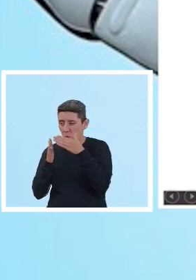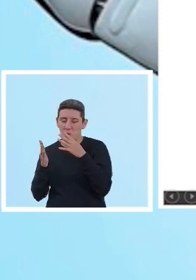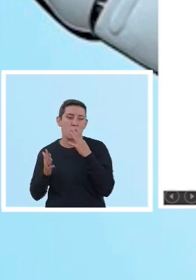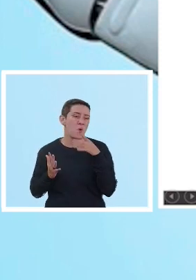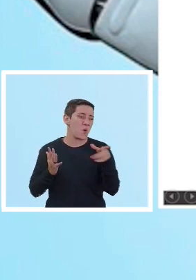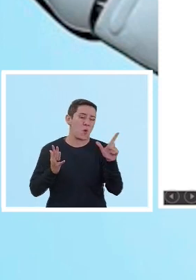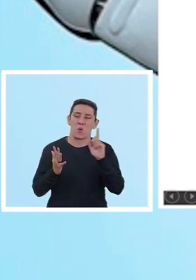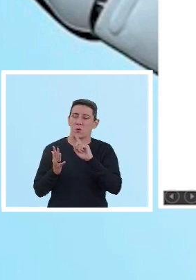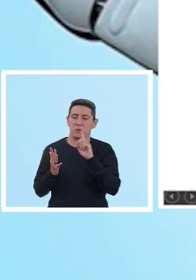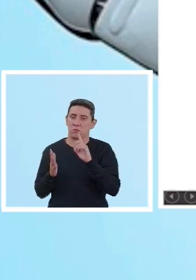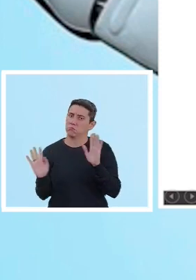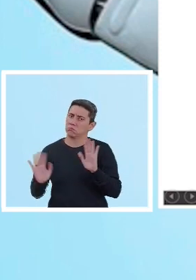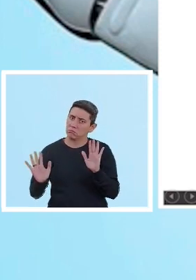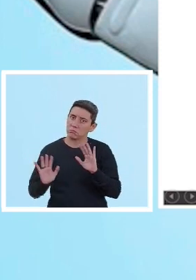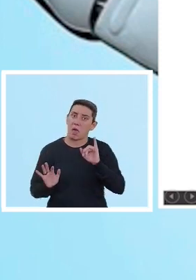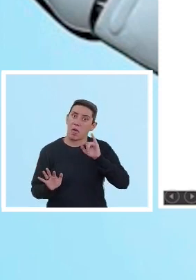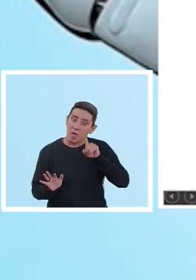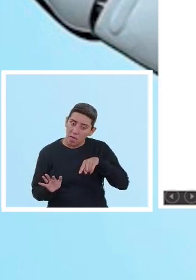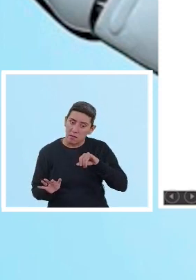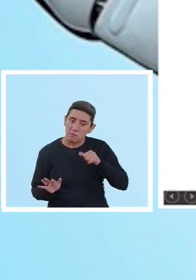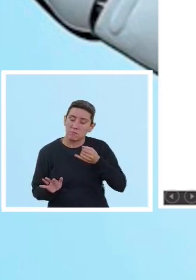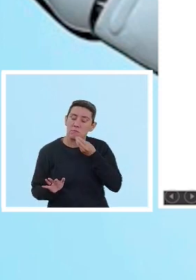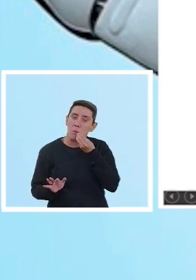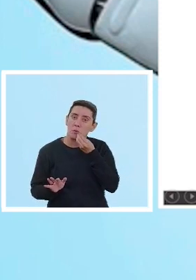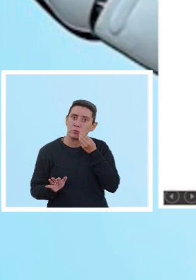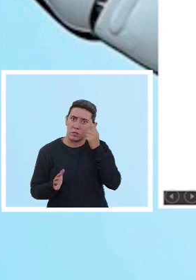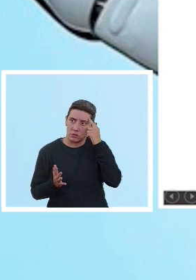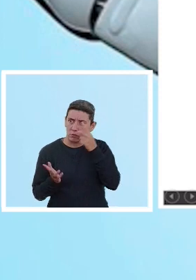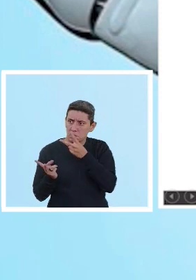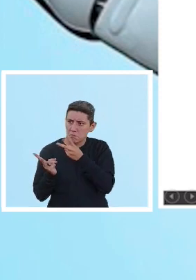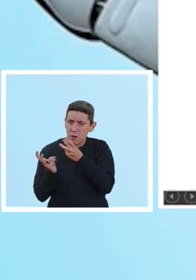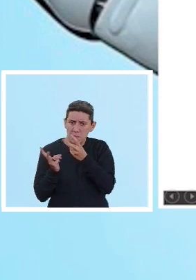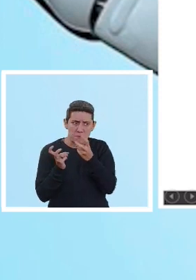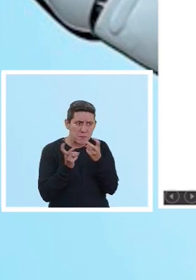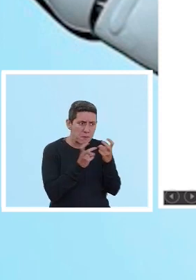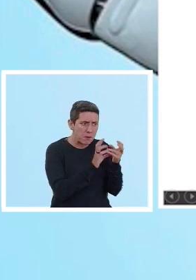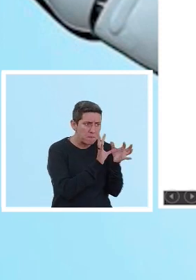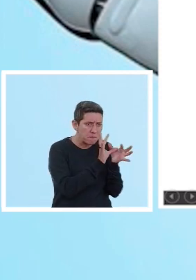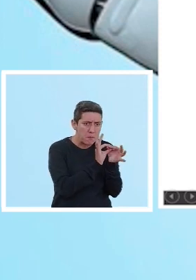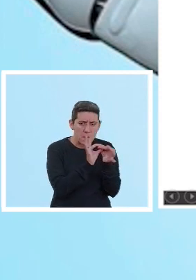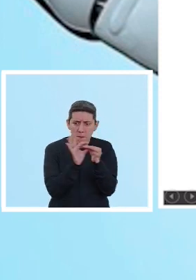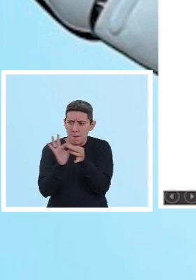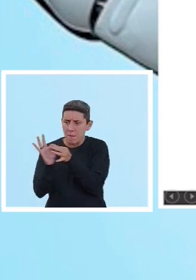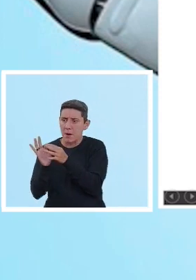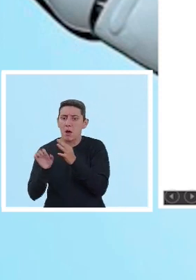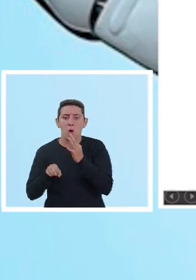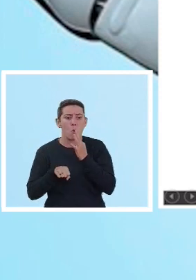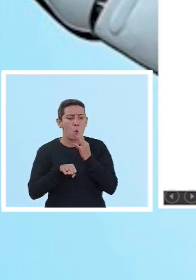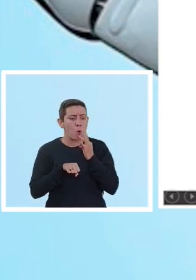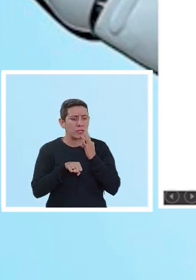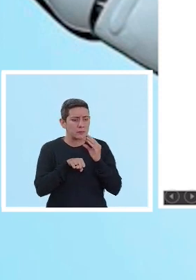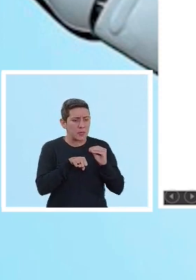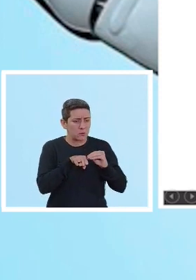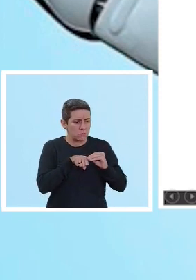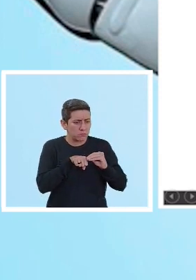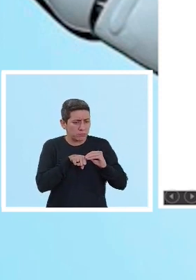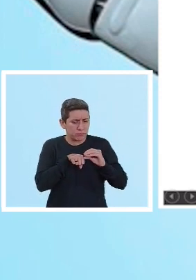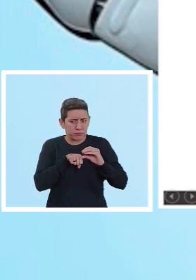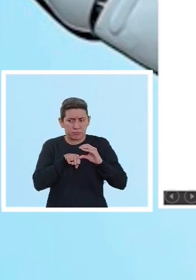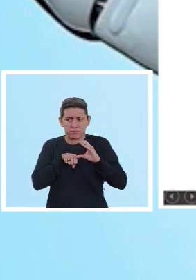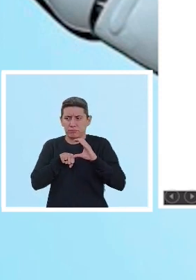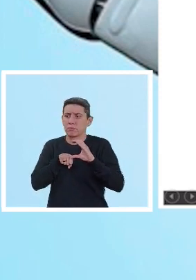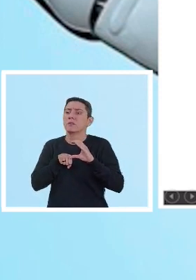veio uma oportunidade como essa que vocês viram de dessa inter-relação de conhecimento essa multidisciplinaridade e